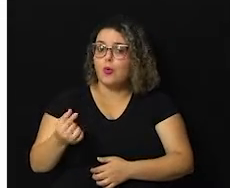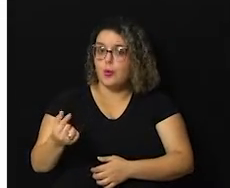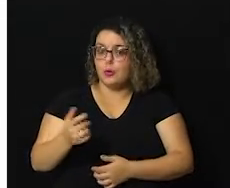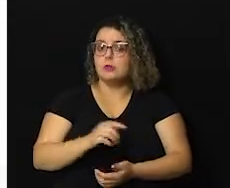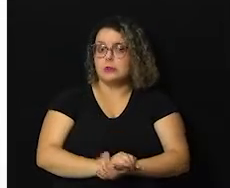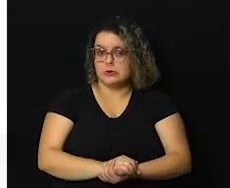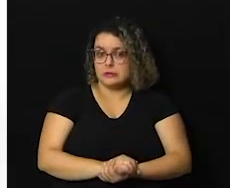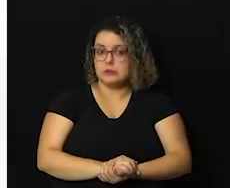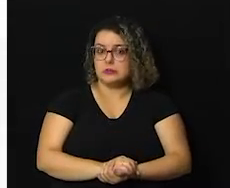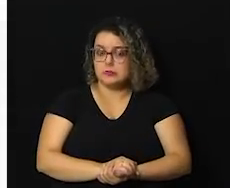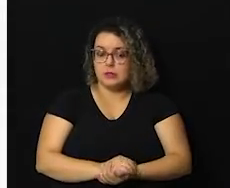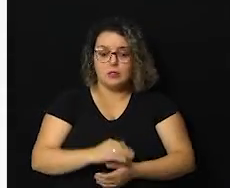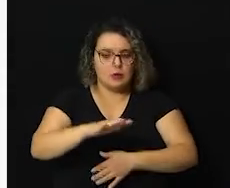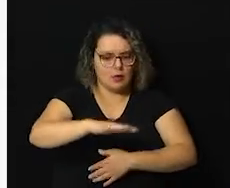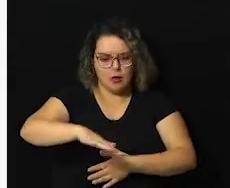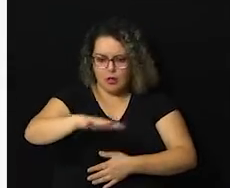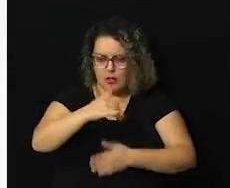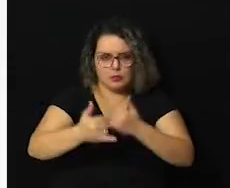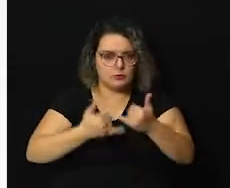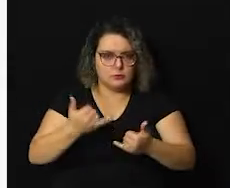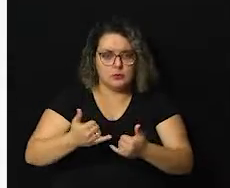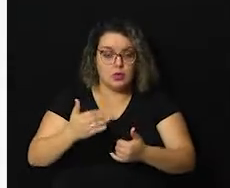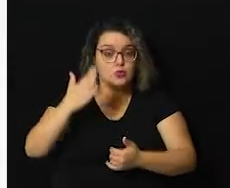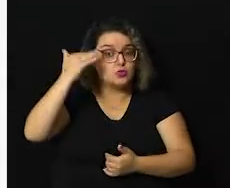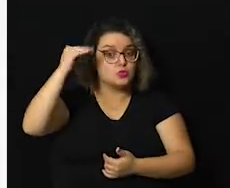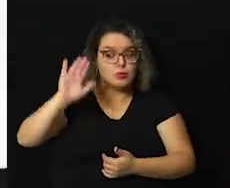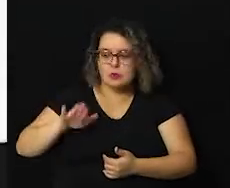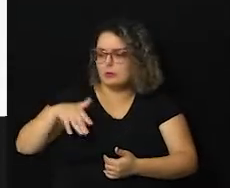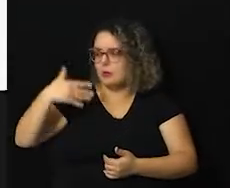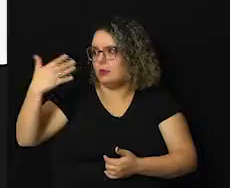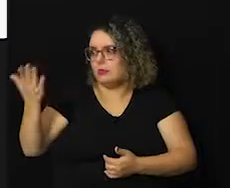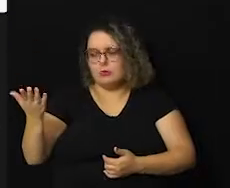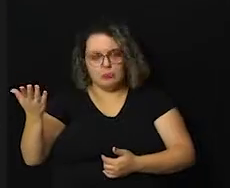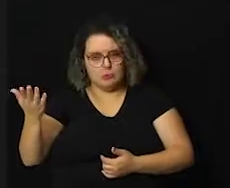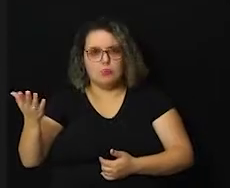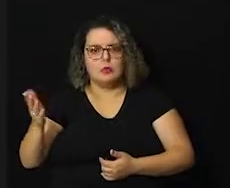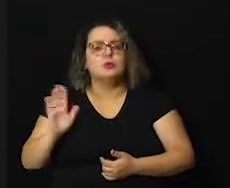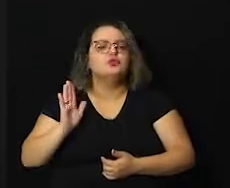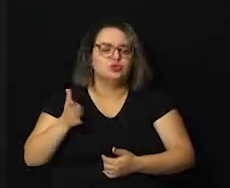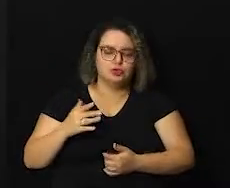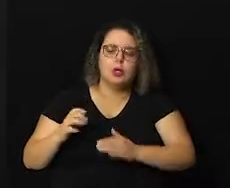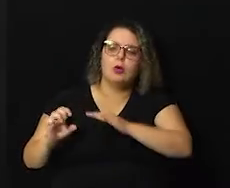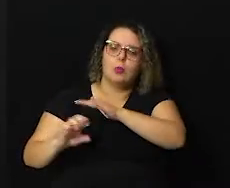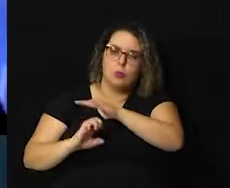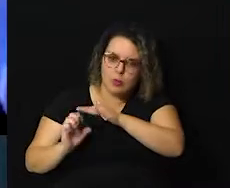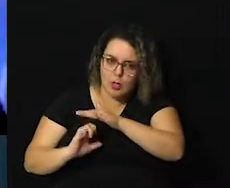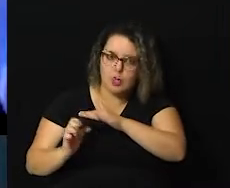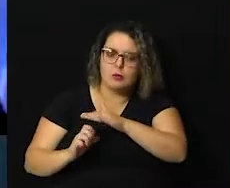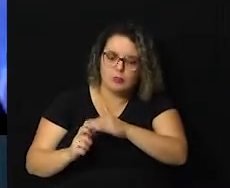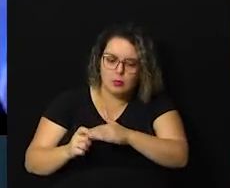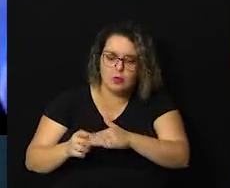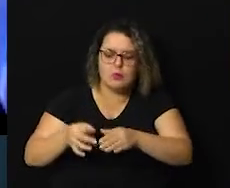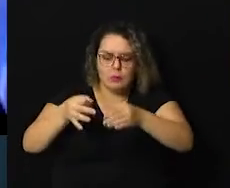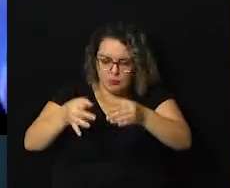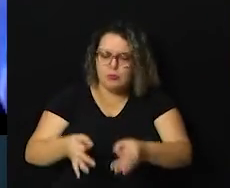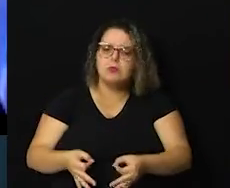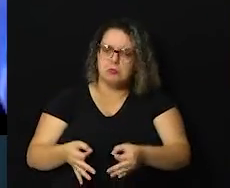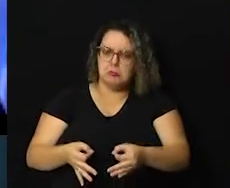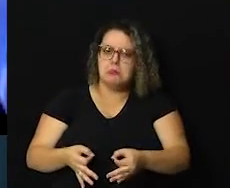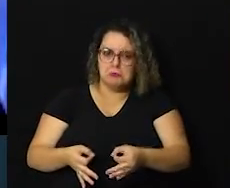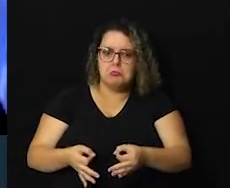do Mundo dos Games e tá fazendo muito eu passo lá fora já por silicone já é uma empresa lutas